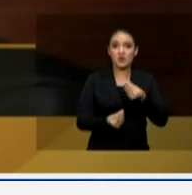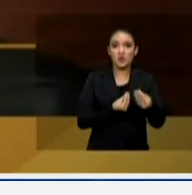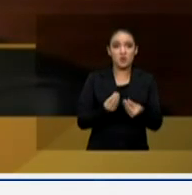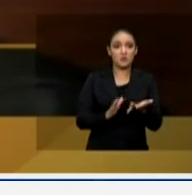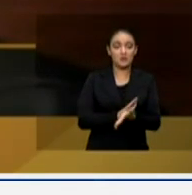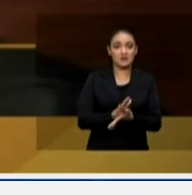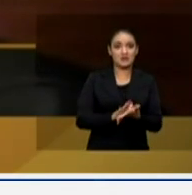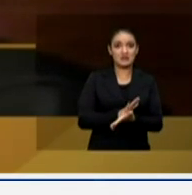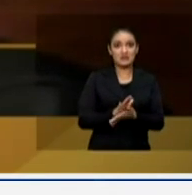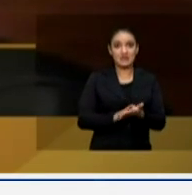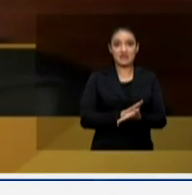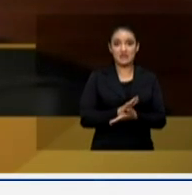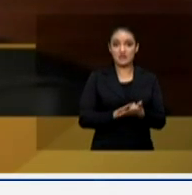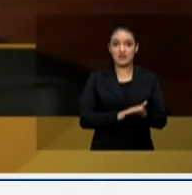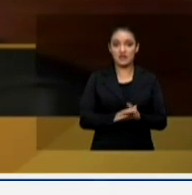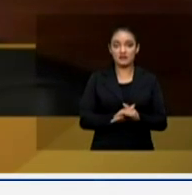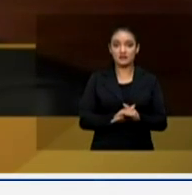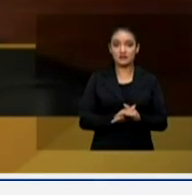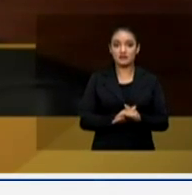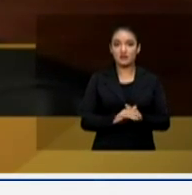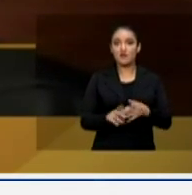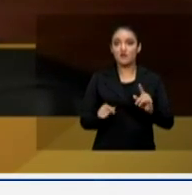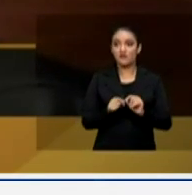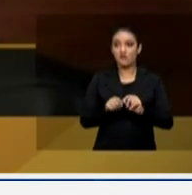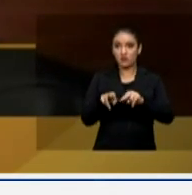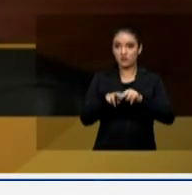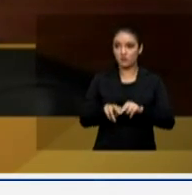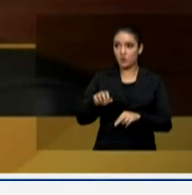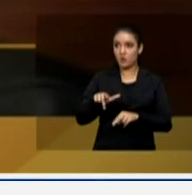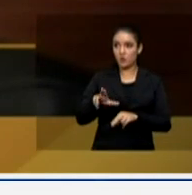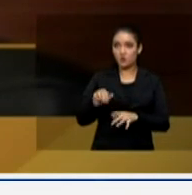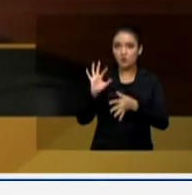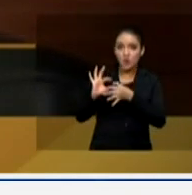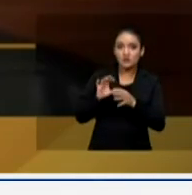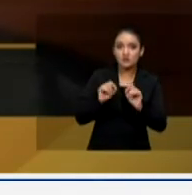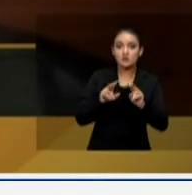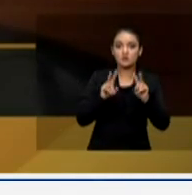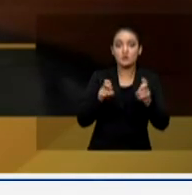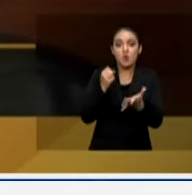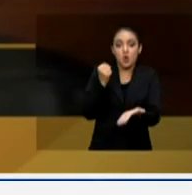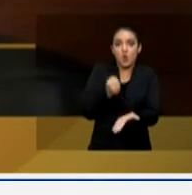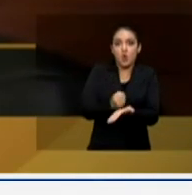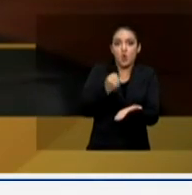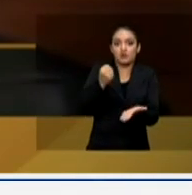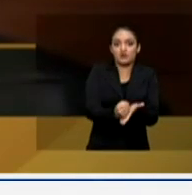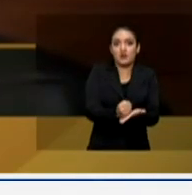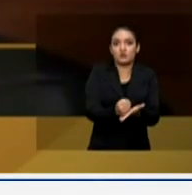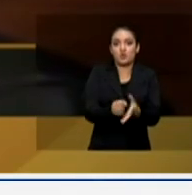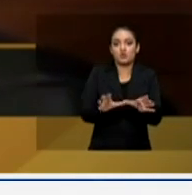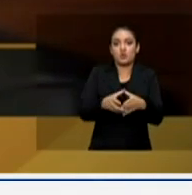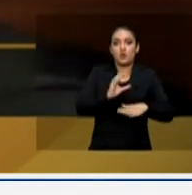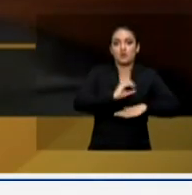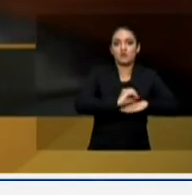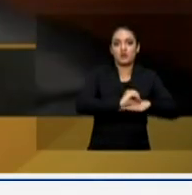ele tomou uma decisão técnica, dizendo que a competência de julgamento seria do Juízo Federal